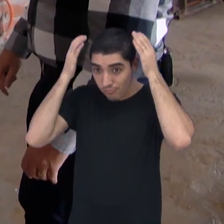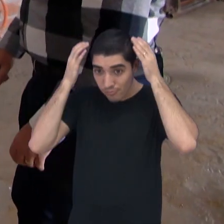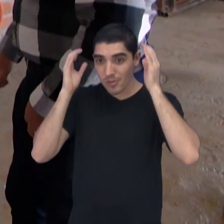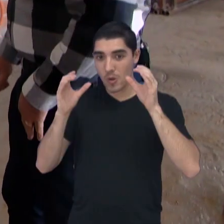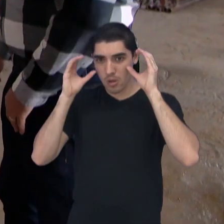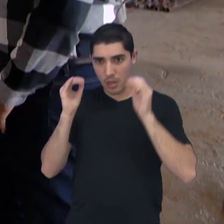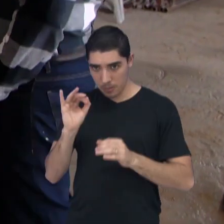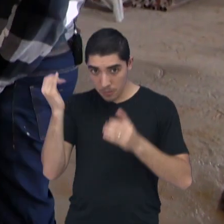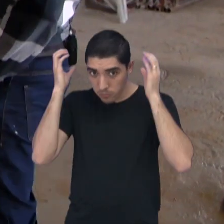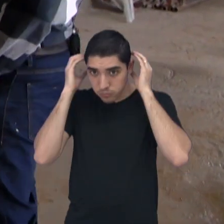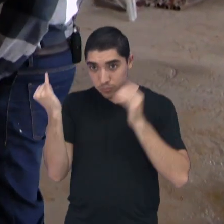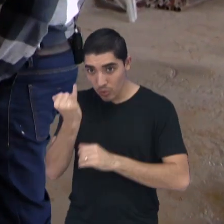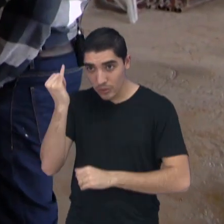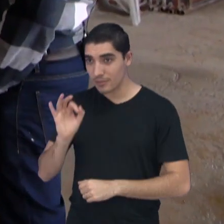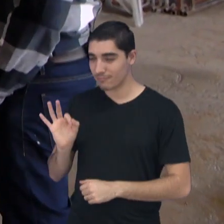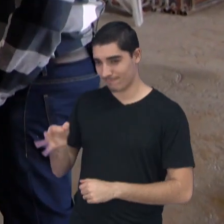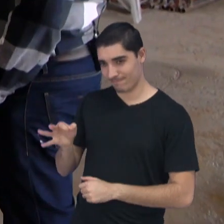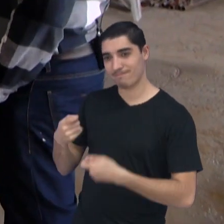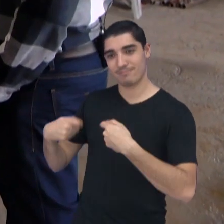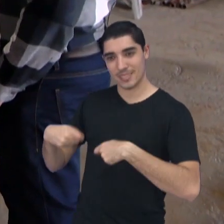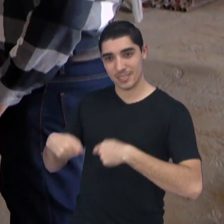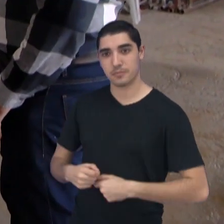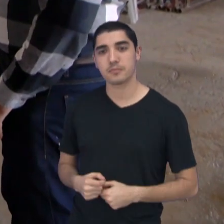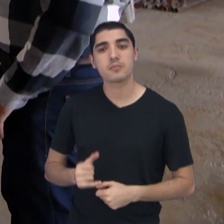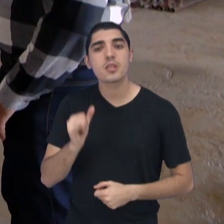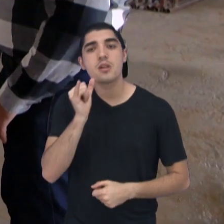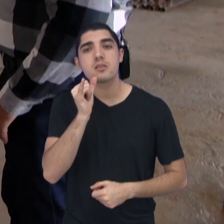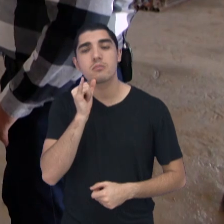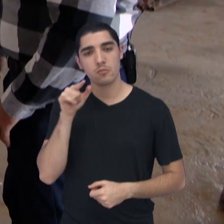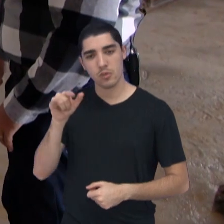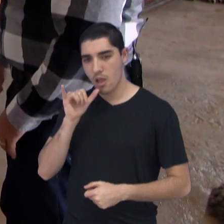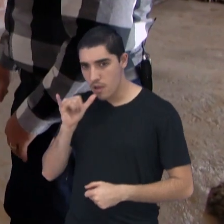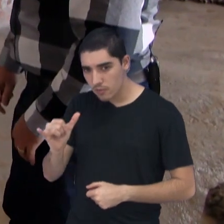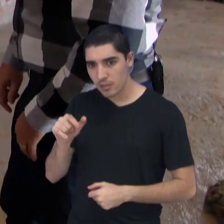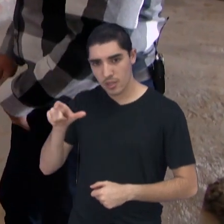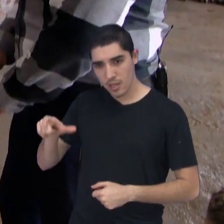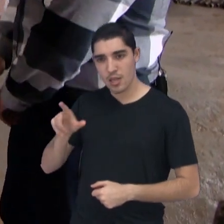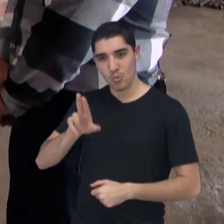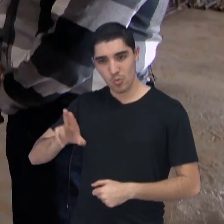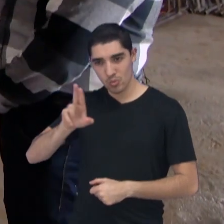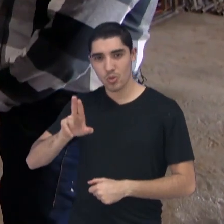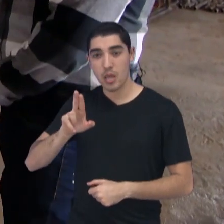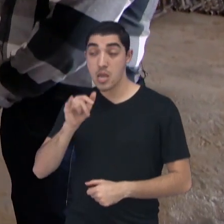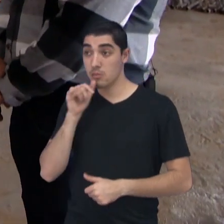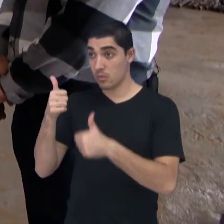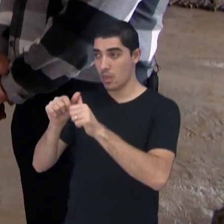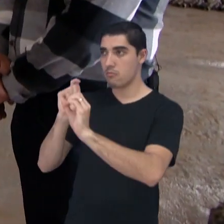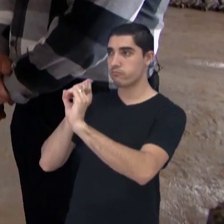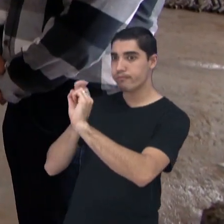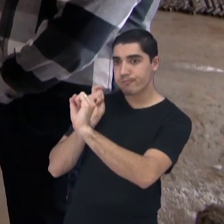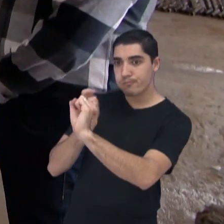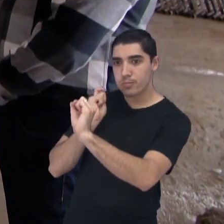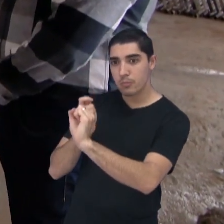É importante, isso, né? Quando a gente chega assim pro funcionário, coloca... Porque, por exemplo, ele tá cortando a parede, pode